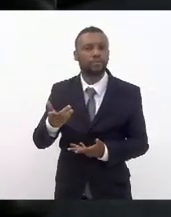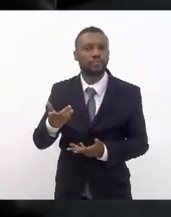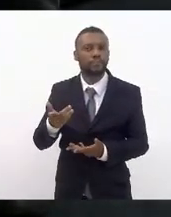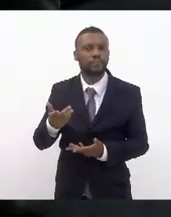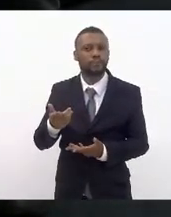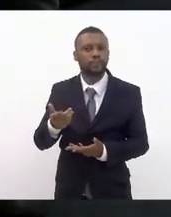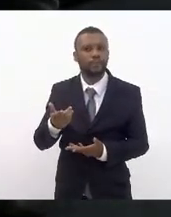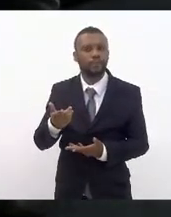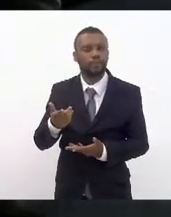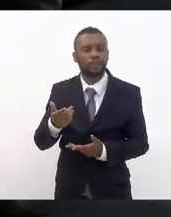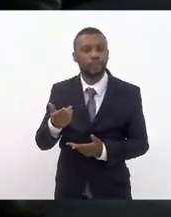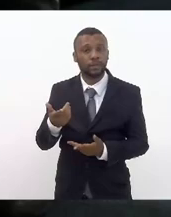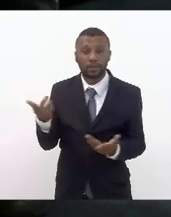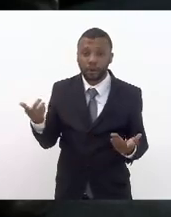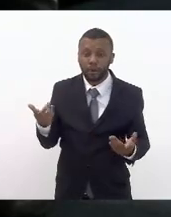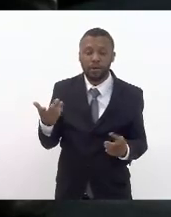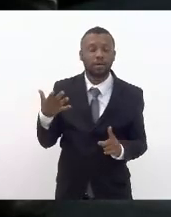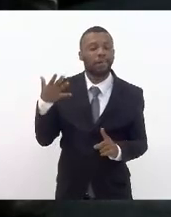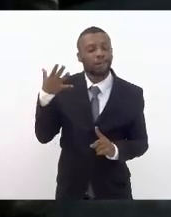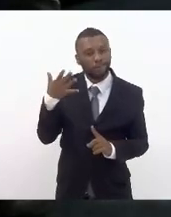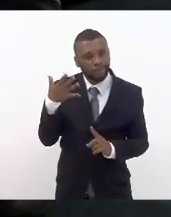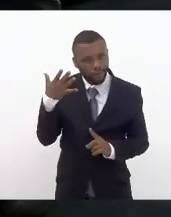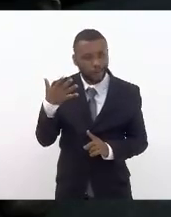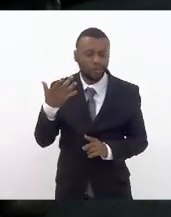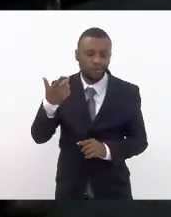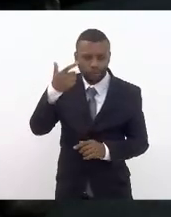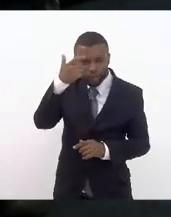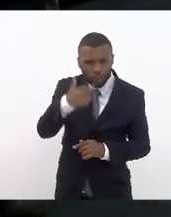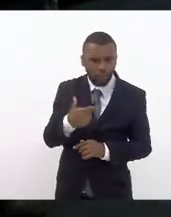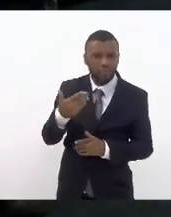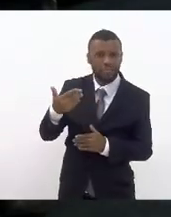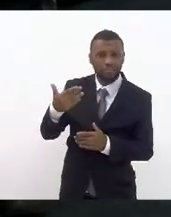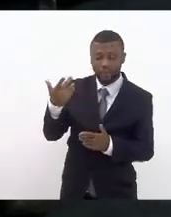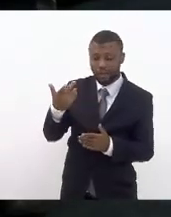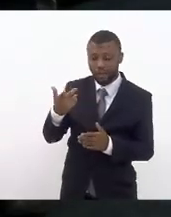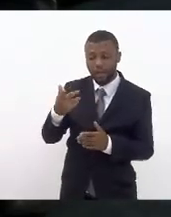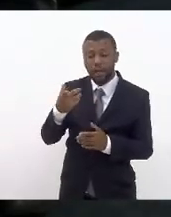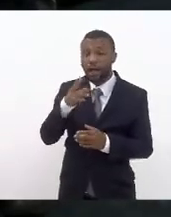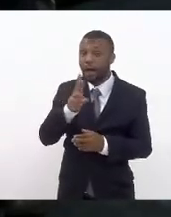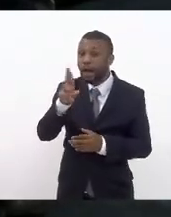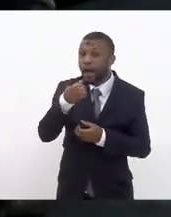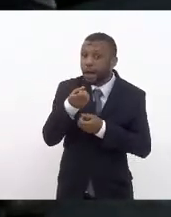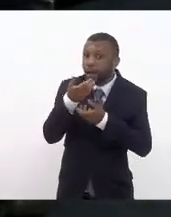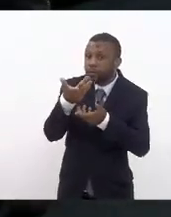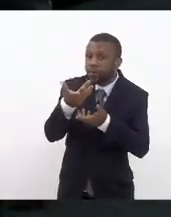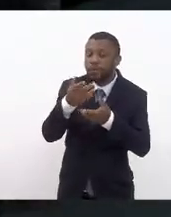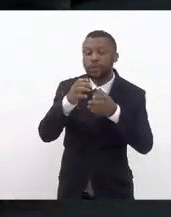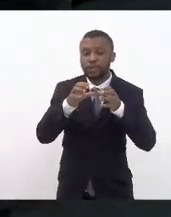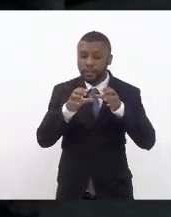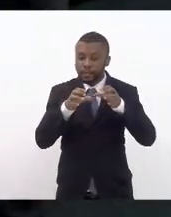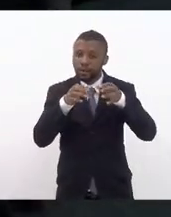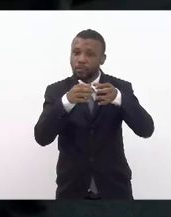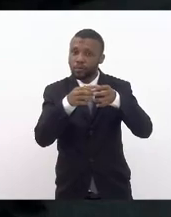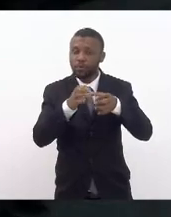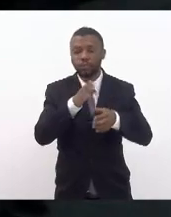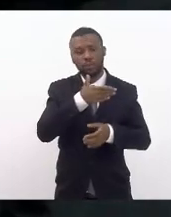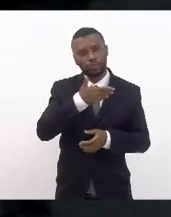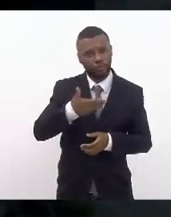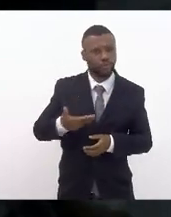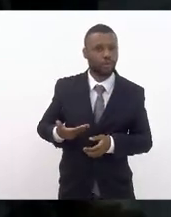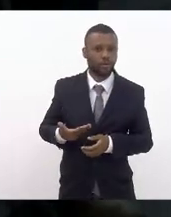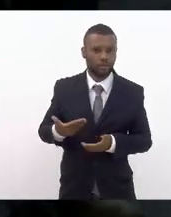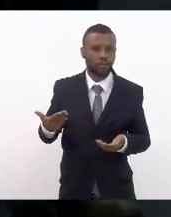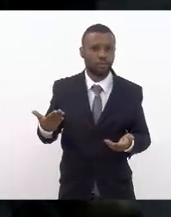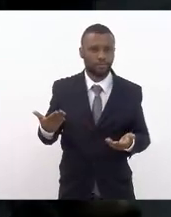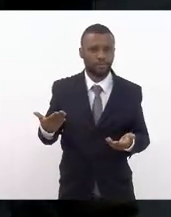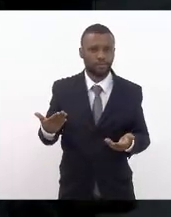Eu falo na qualidade de quem foi relator da Constituição Estadual. Nessa Constituição, presidente